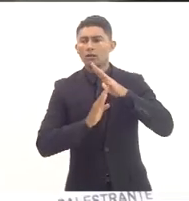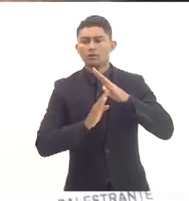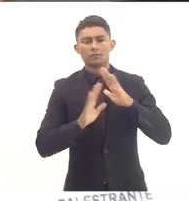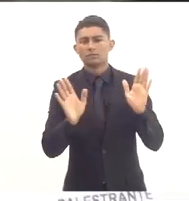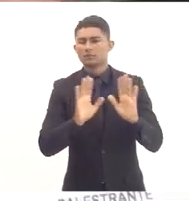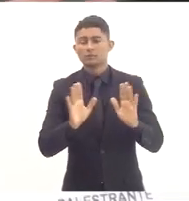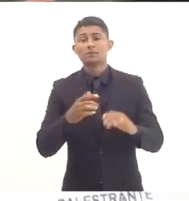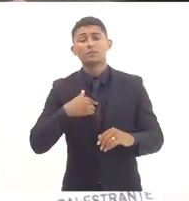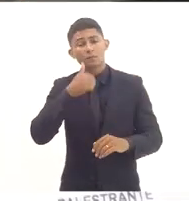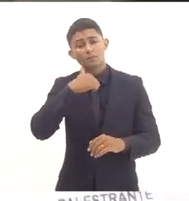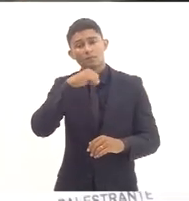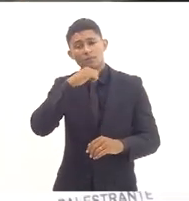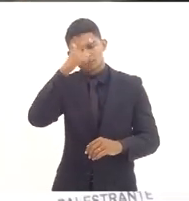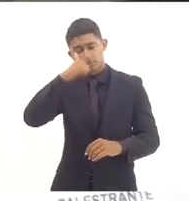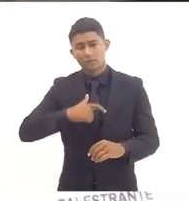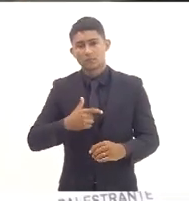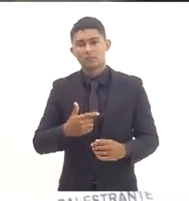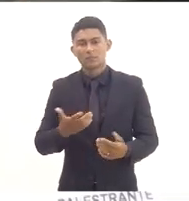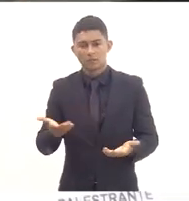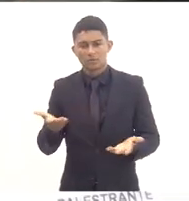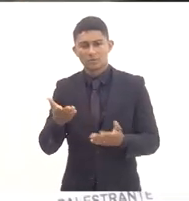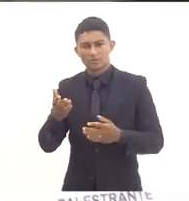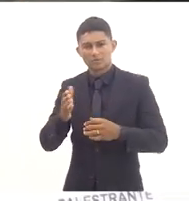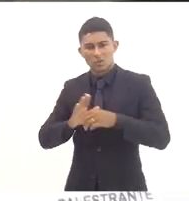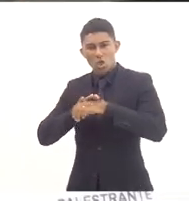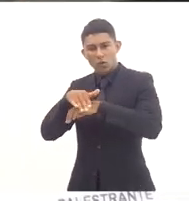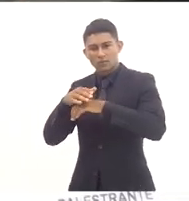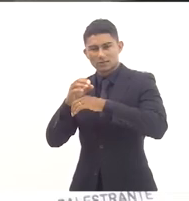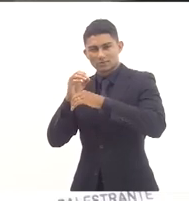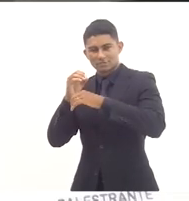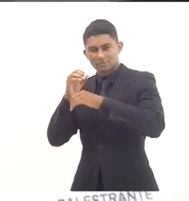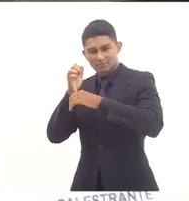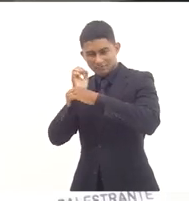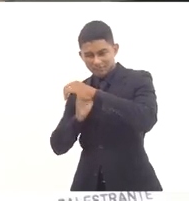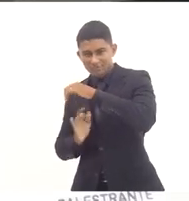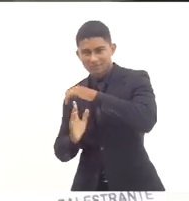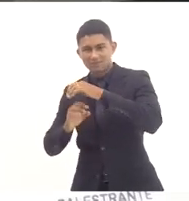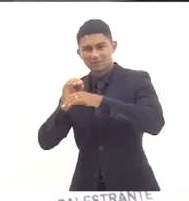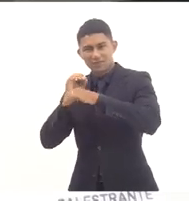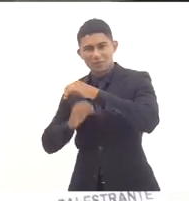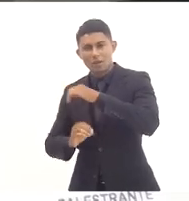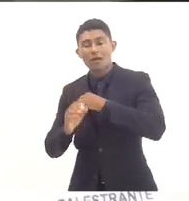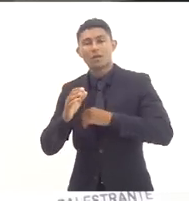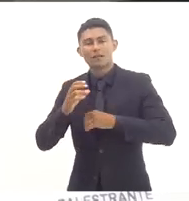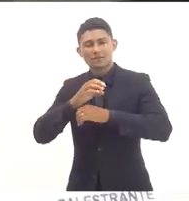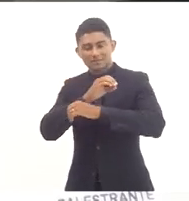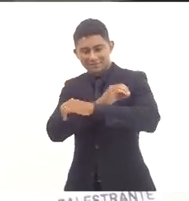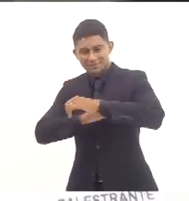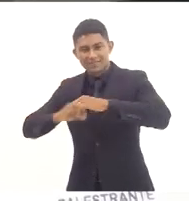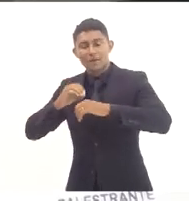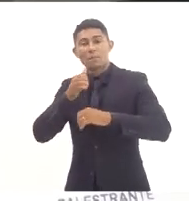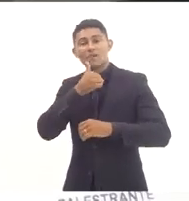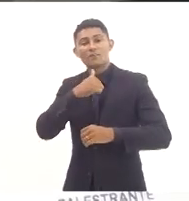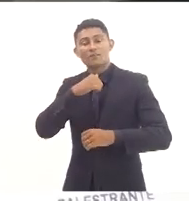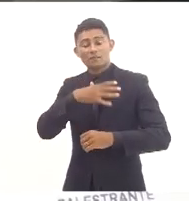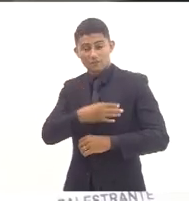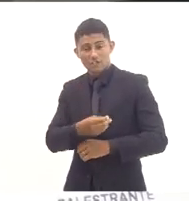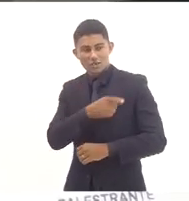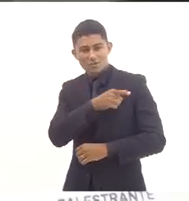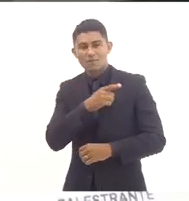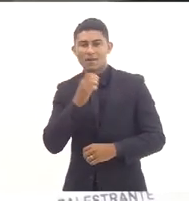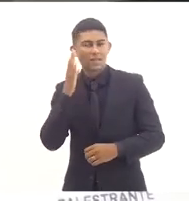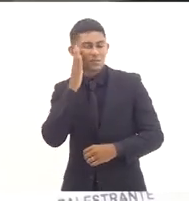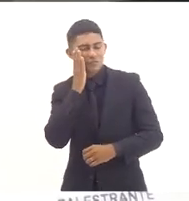cansaços de mãe hoje meu filho não dormiu a noite de vez em quando acontece acontece com quem tem deficiência acontece um pé no pé que que mamãe de pessoa com deficiência